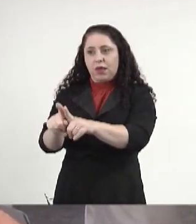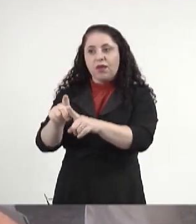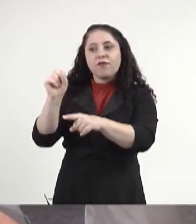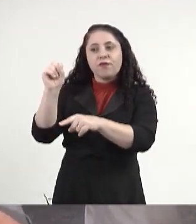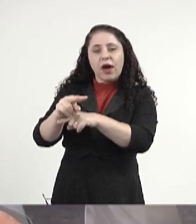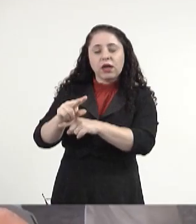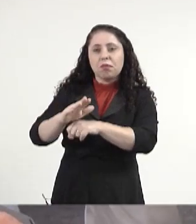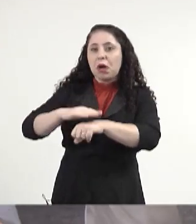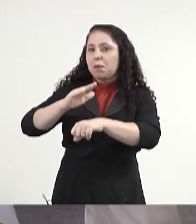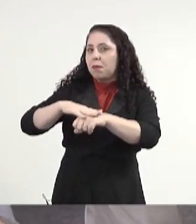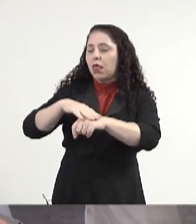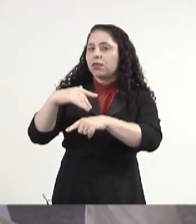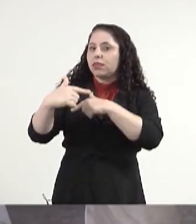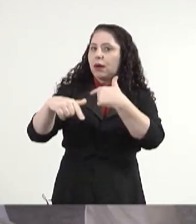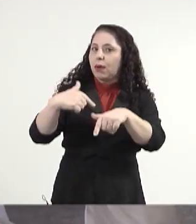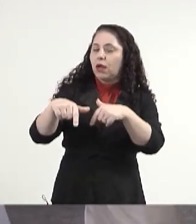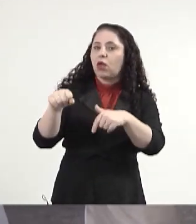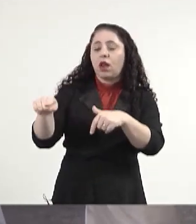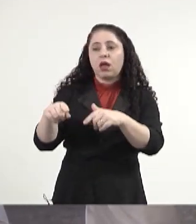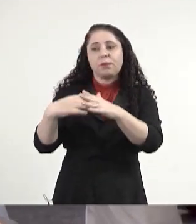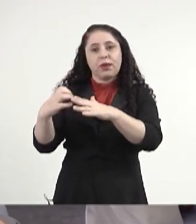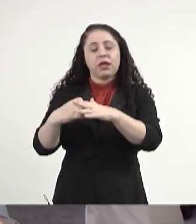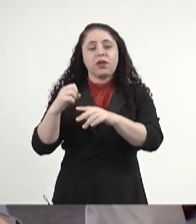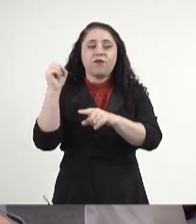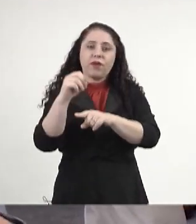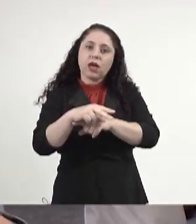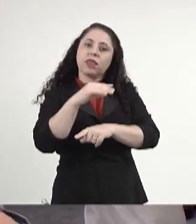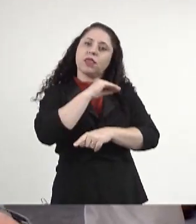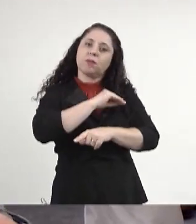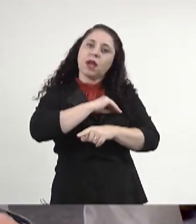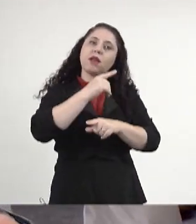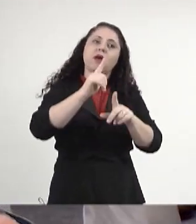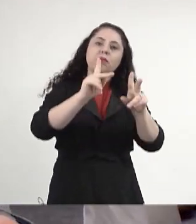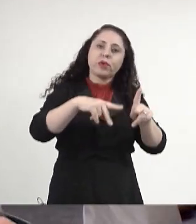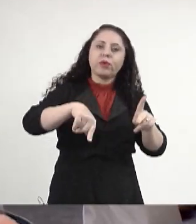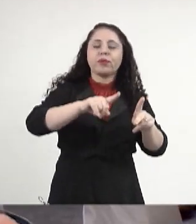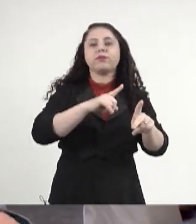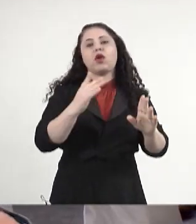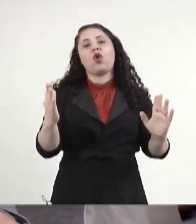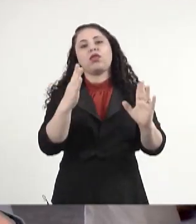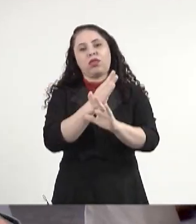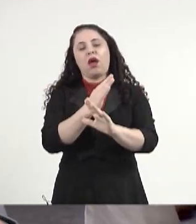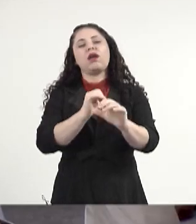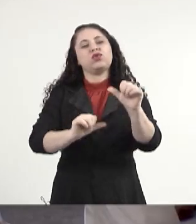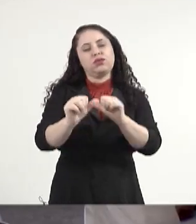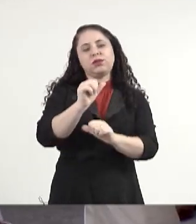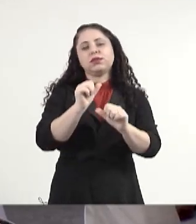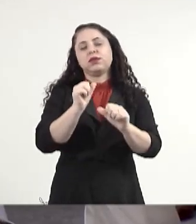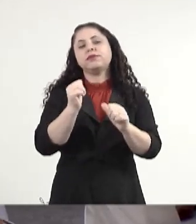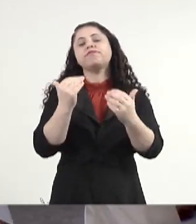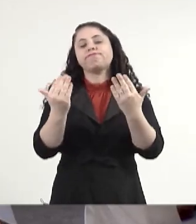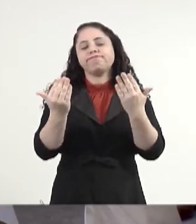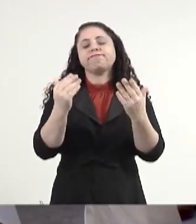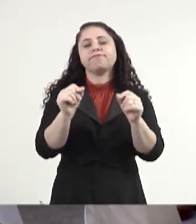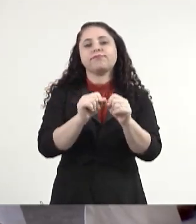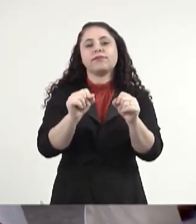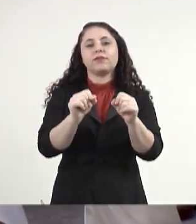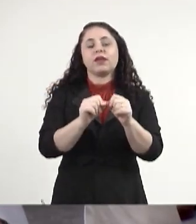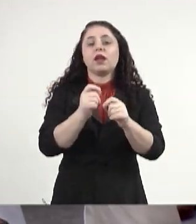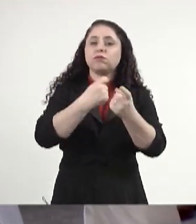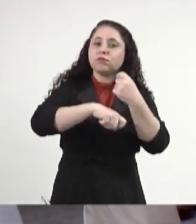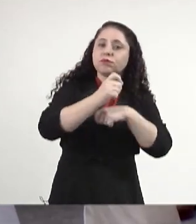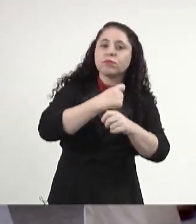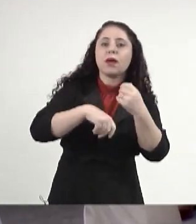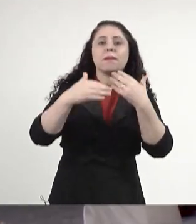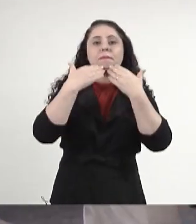Grosso do Sul hoje consegue atrair esses investimentos, é fruto dessa política fazendária bem feita pelo estado e que, consequentemente, gera